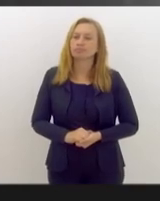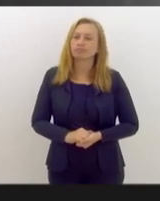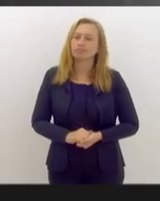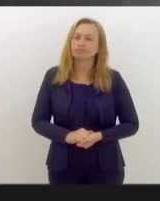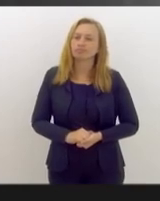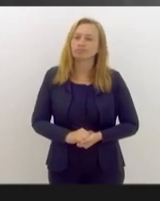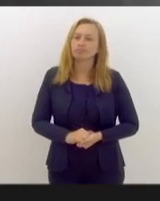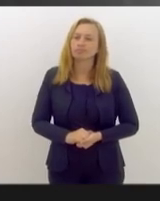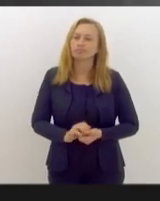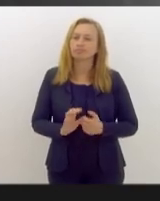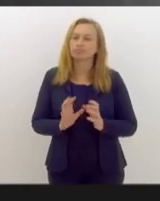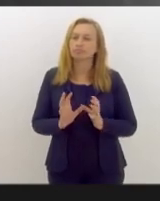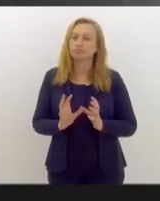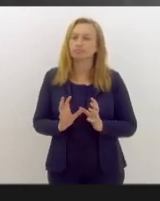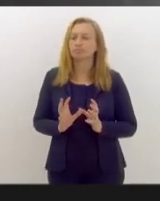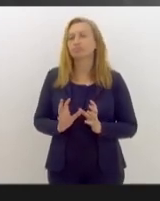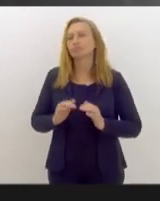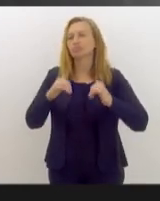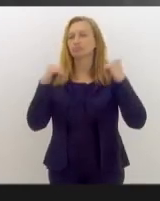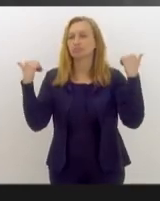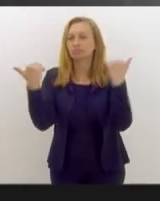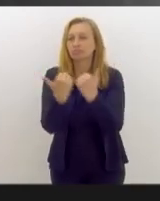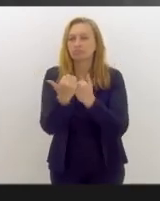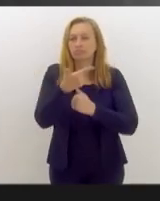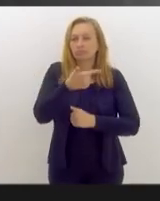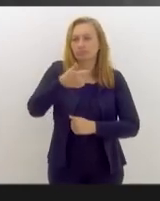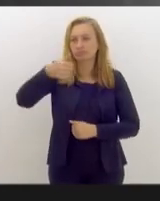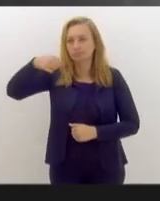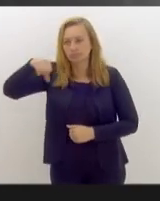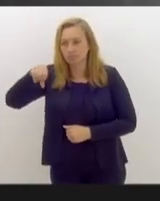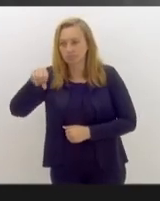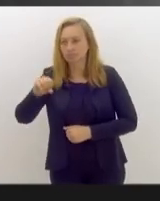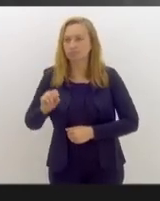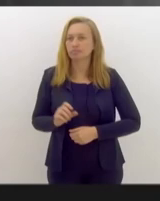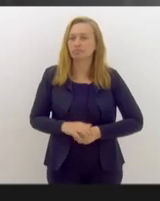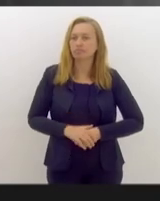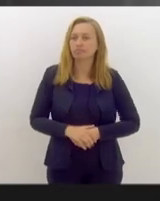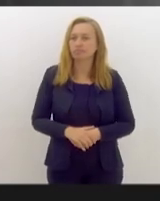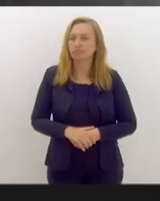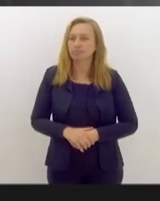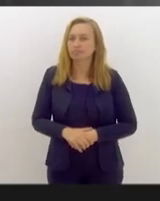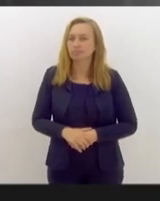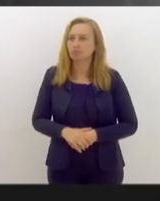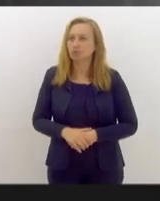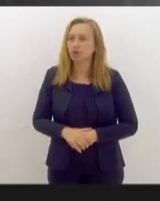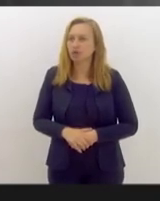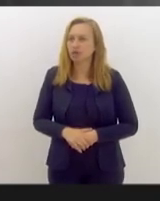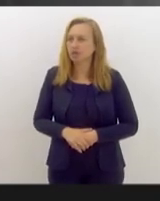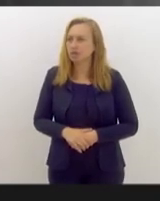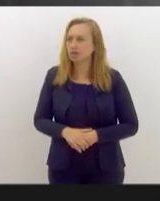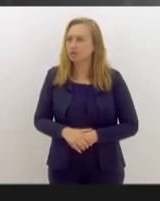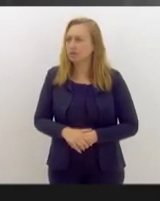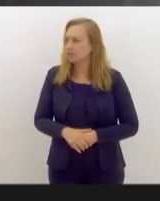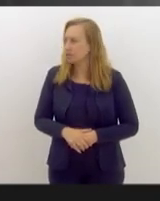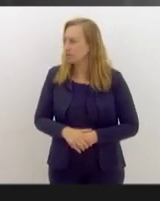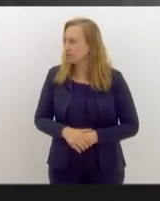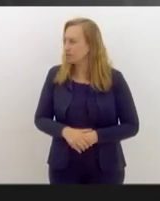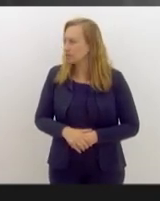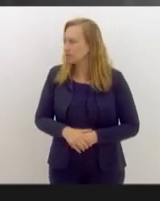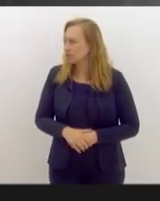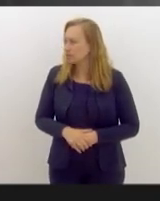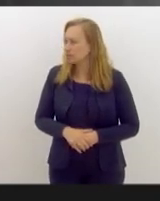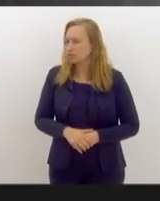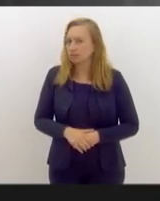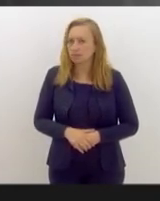o congresso, na verdade, em 2019, onde foram 3 dias de muitos debates, 3 dias de muita construção,